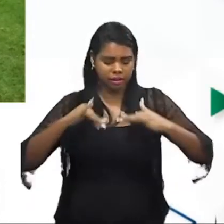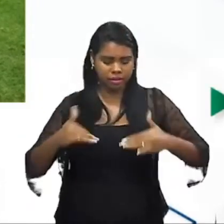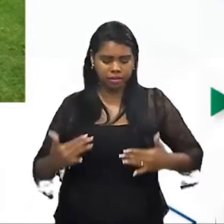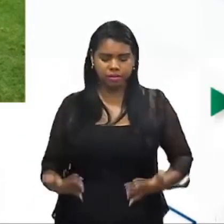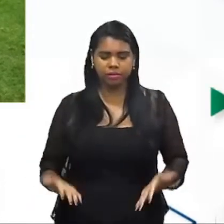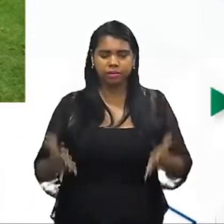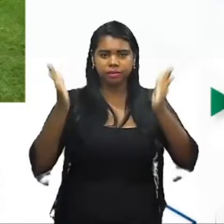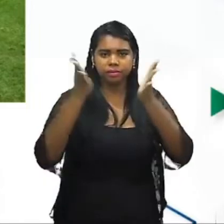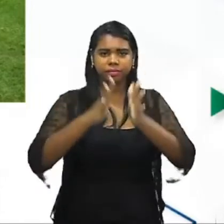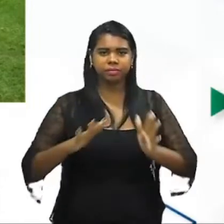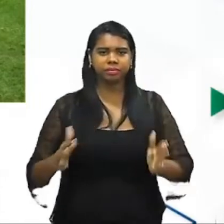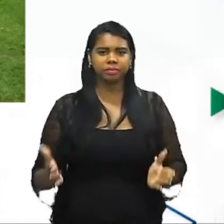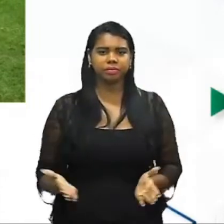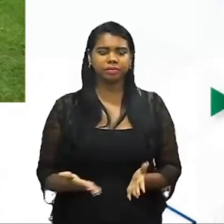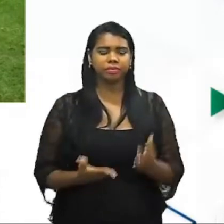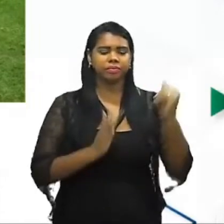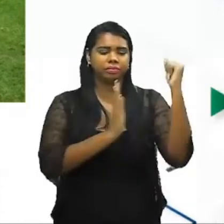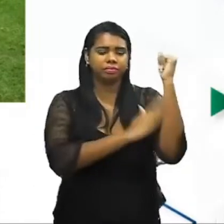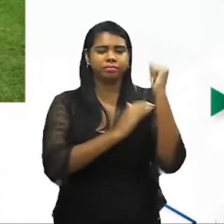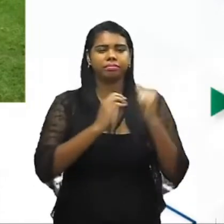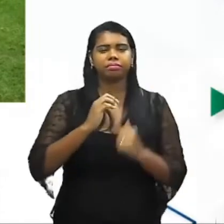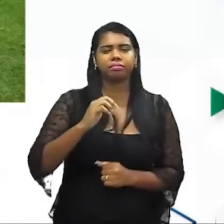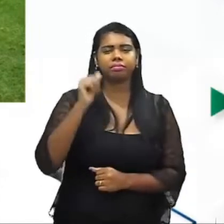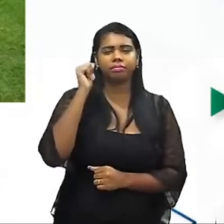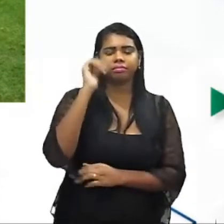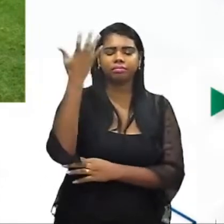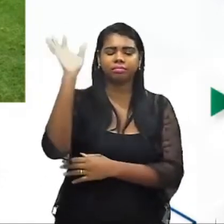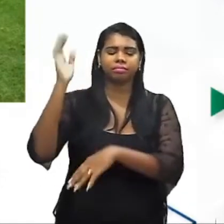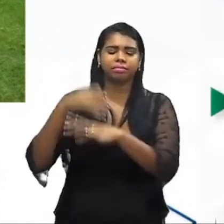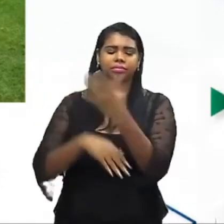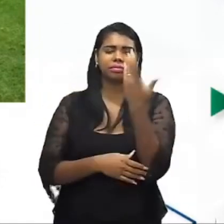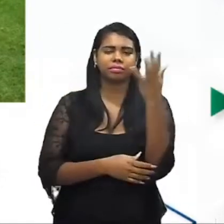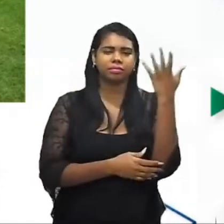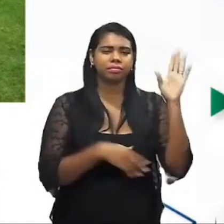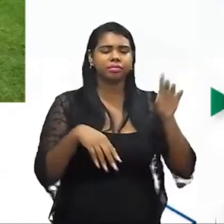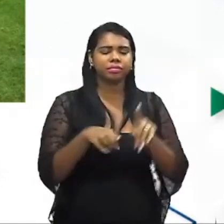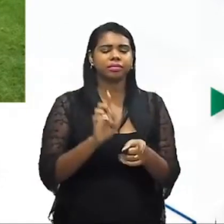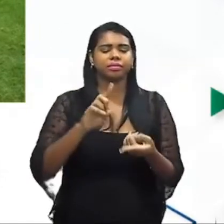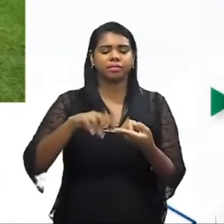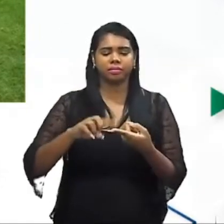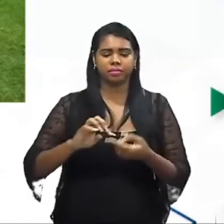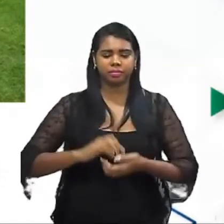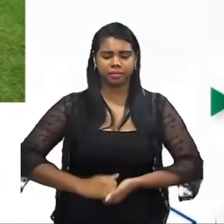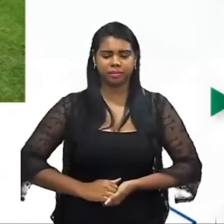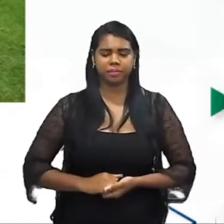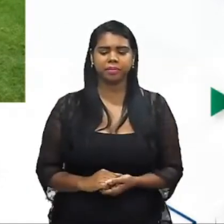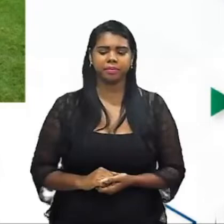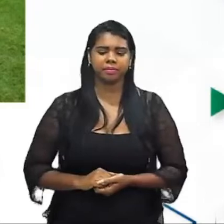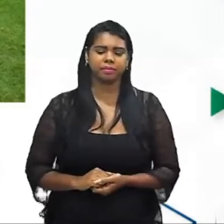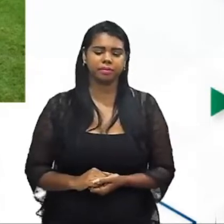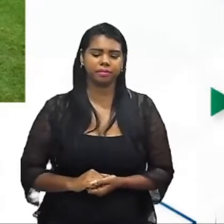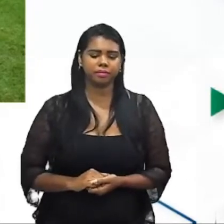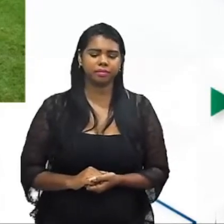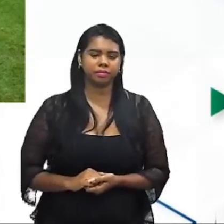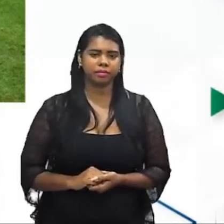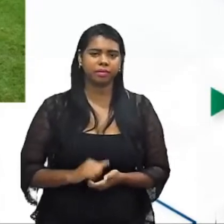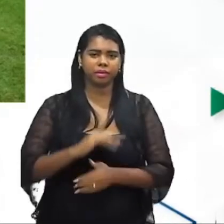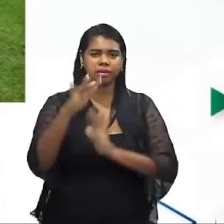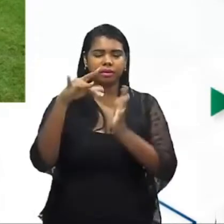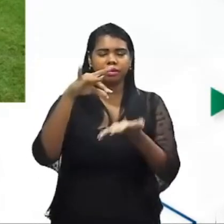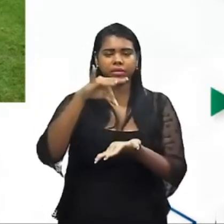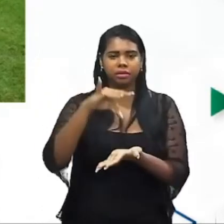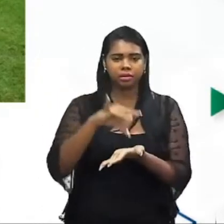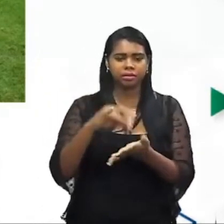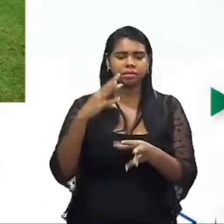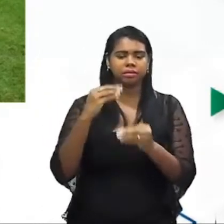O feminino, toda essa questão da natureza, dos elementos florais, tá? E todos os elementos que